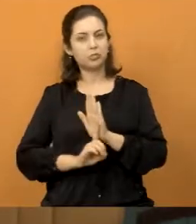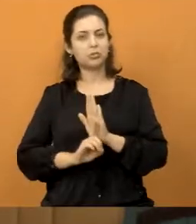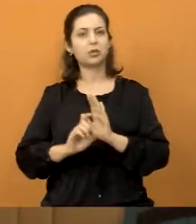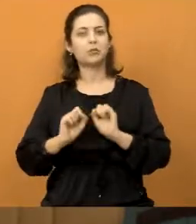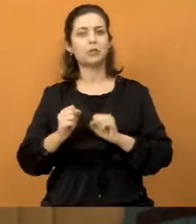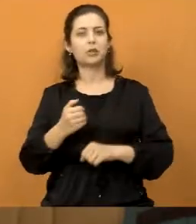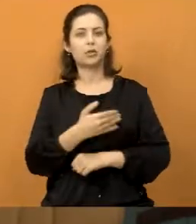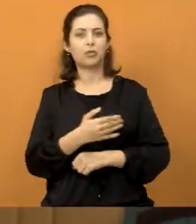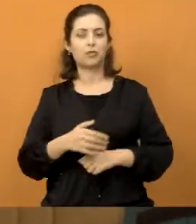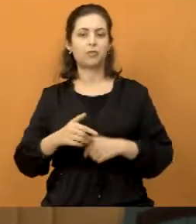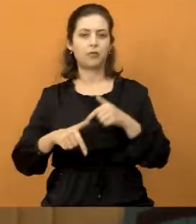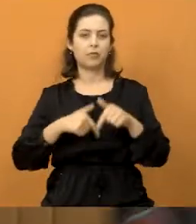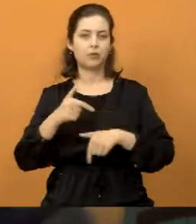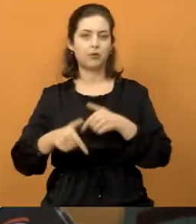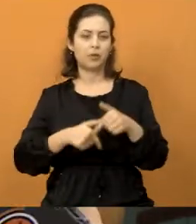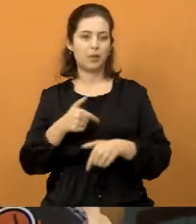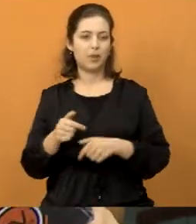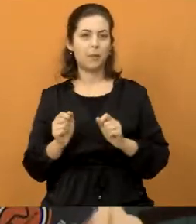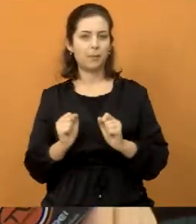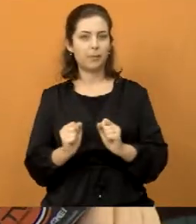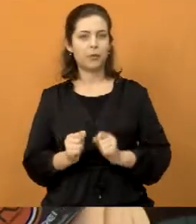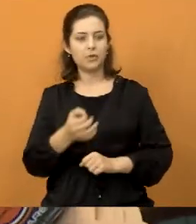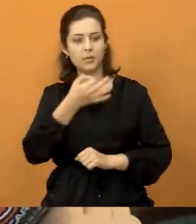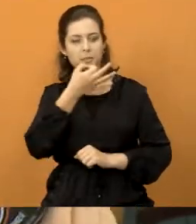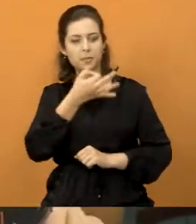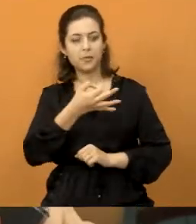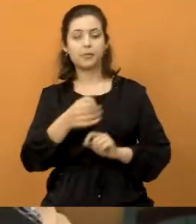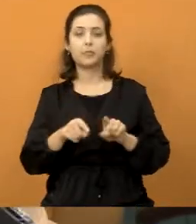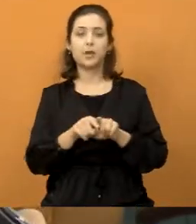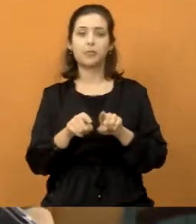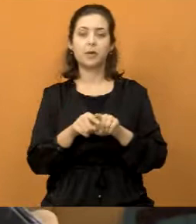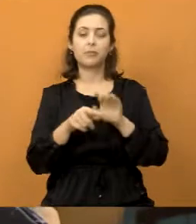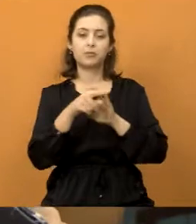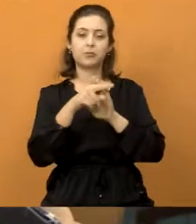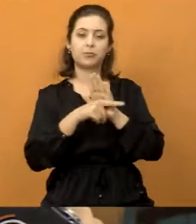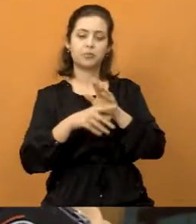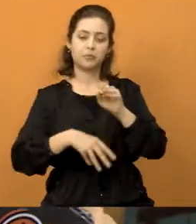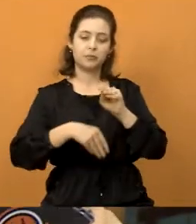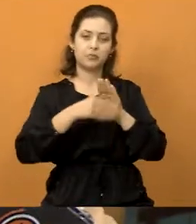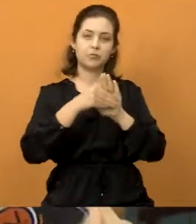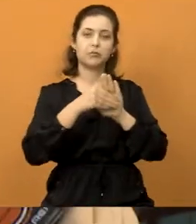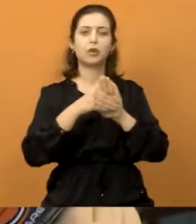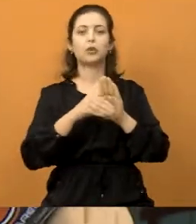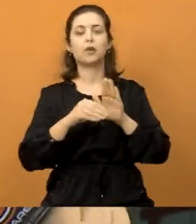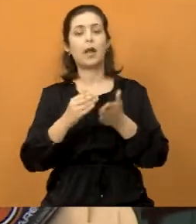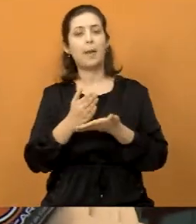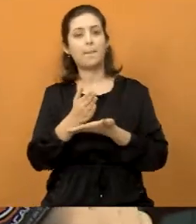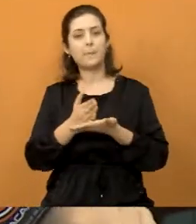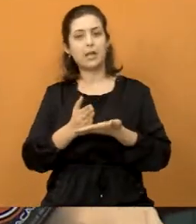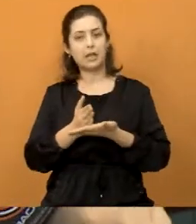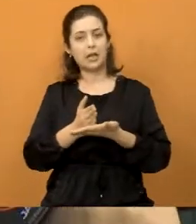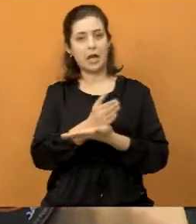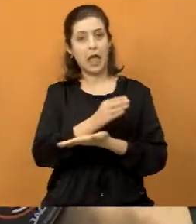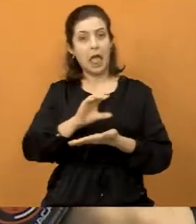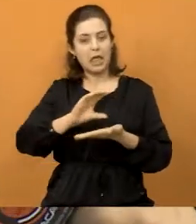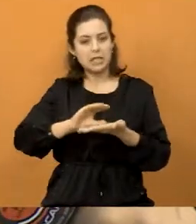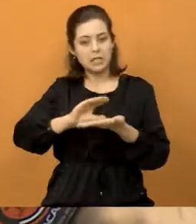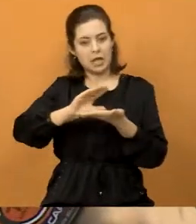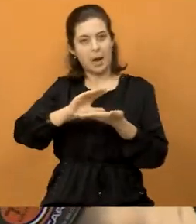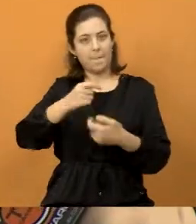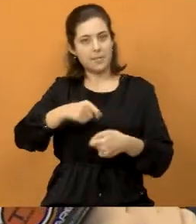nova atribuição rock também faz parte desse projeto então vereador que metade é desse orçamento